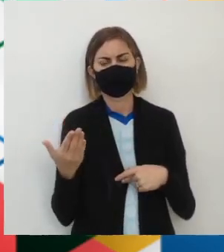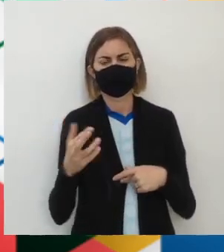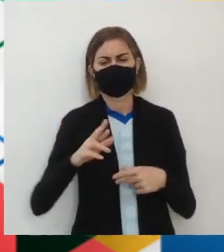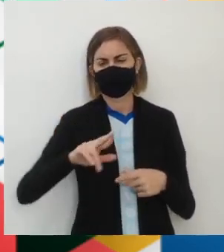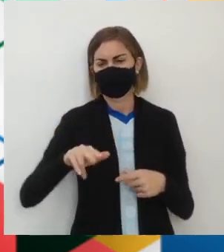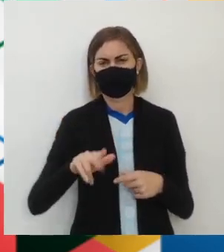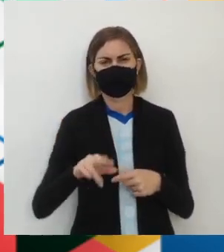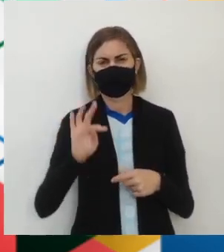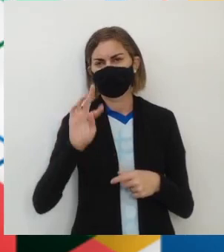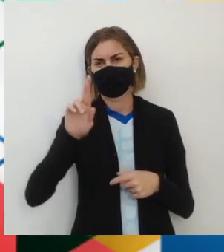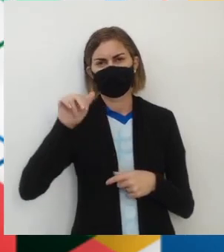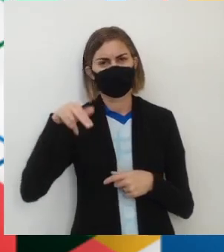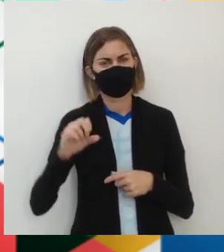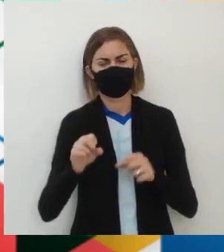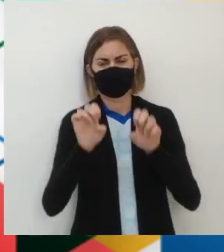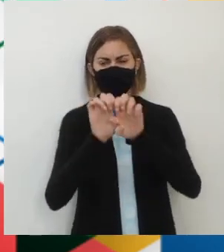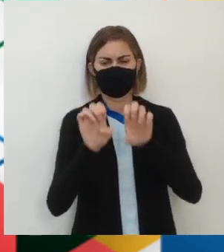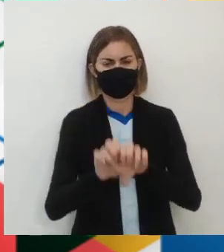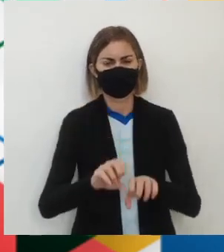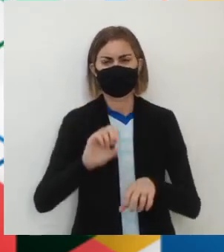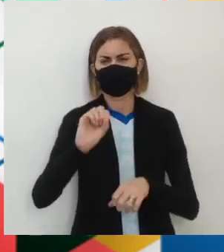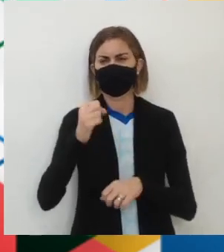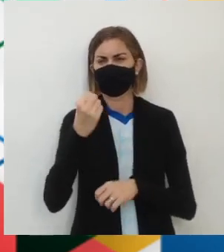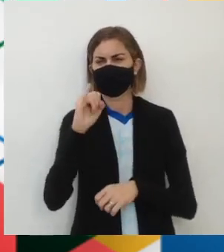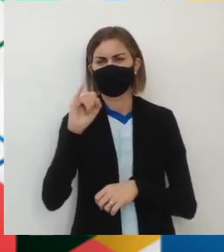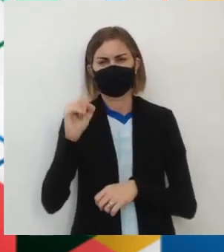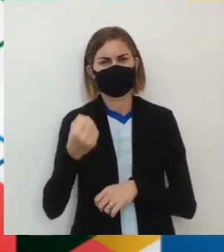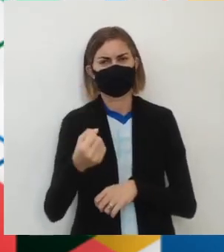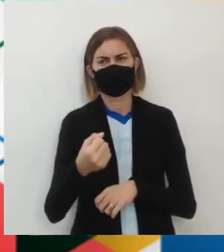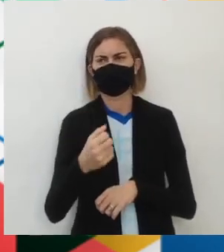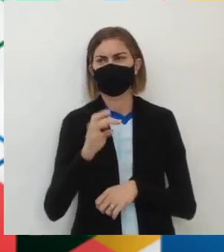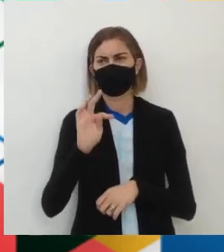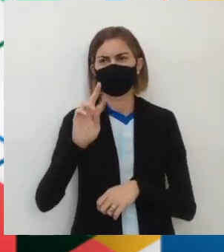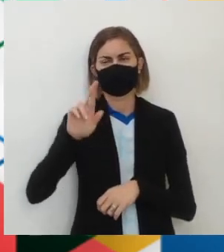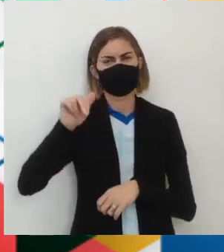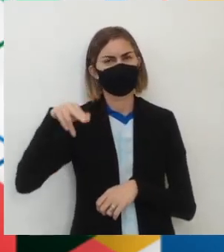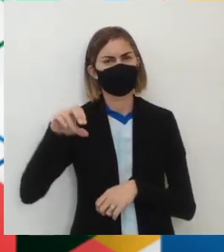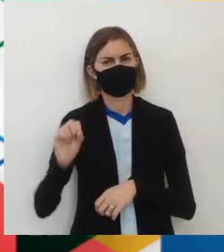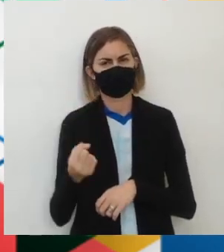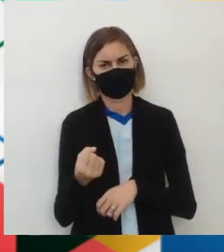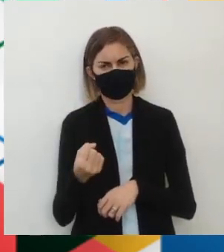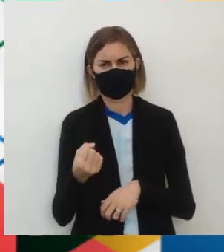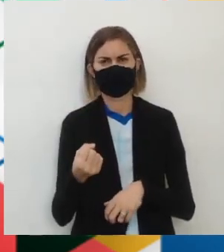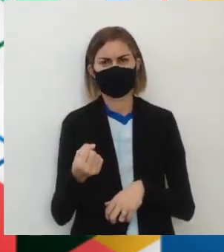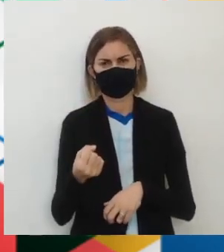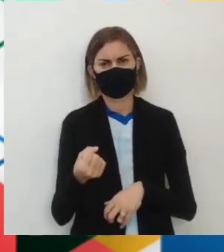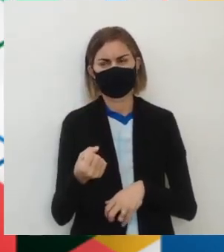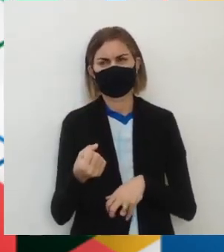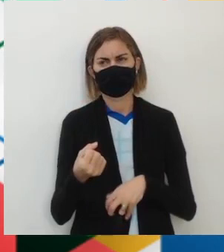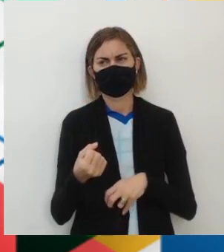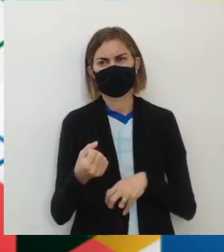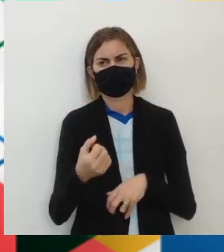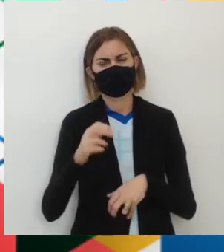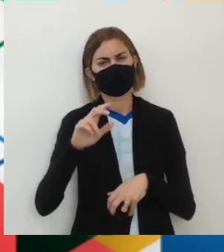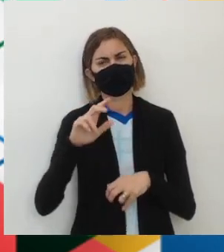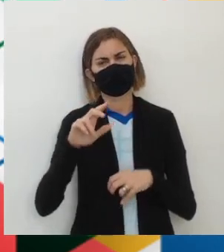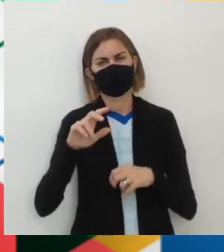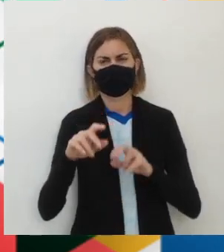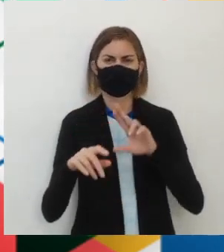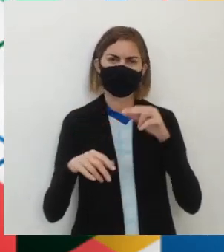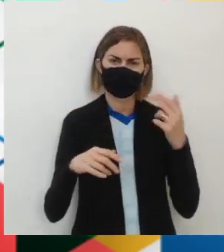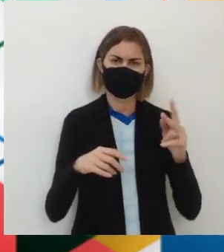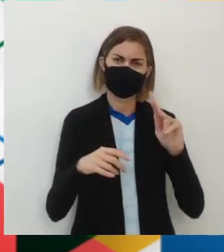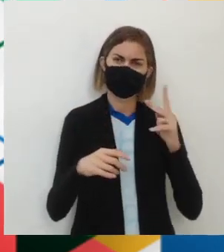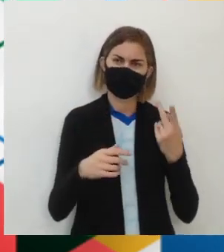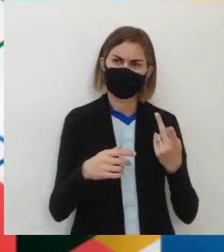não seria trans, seria uma estrutura cis. É só você pensar assim, trans de transverso, ou seja, um hidrogênio para um lado e o